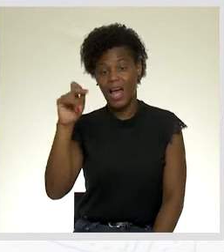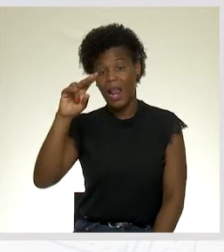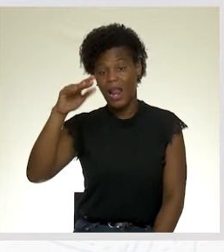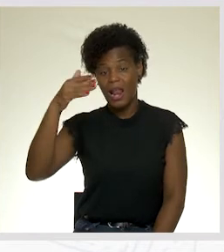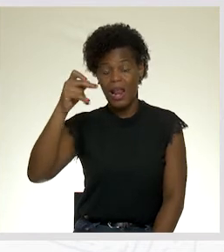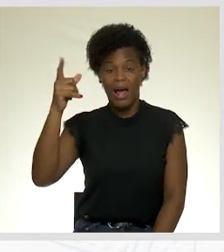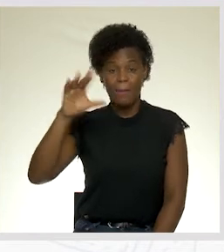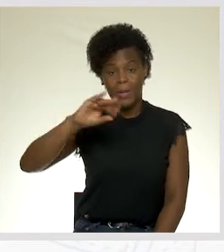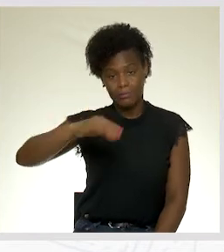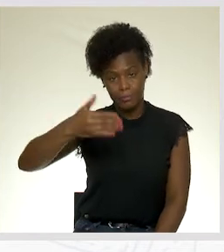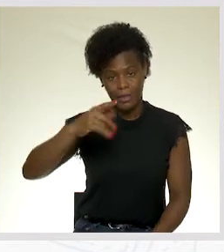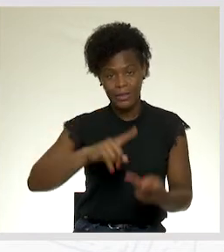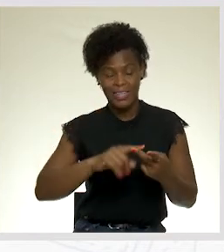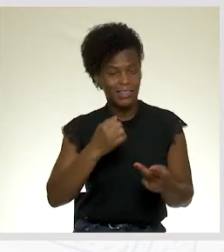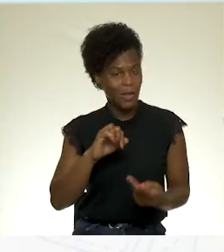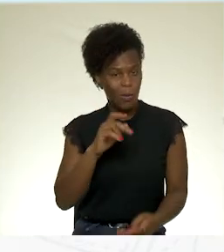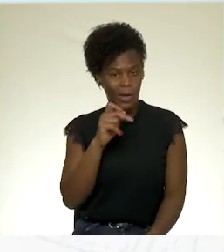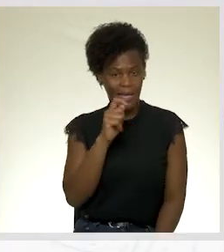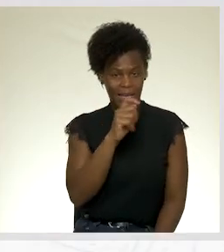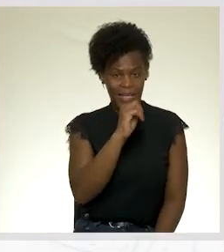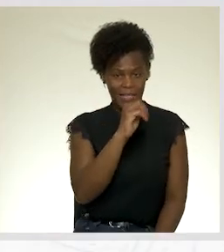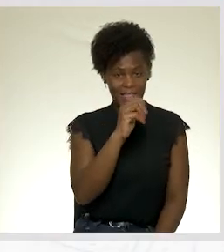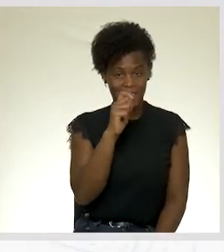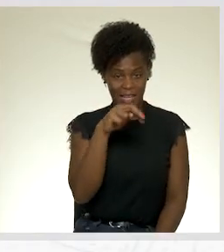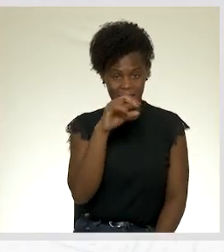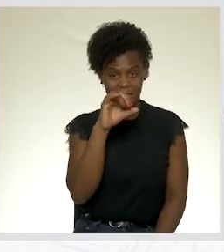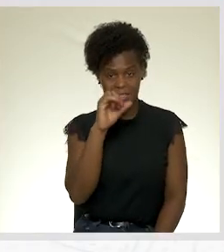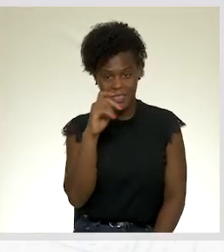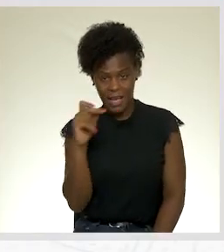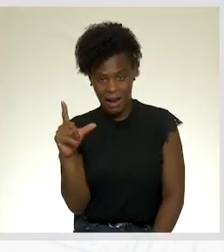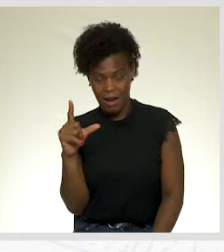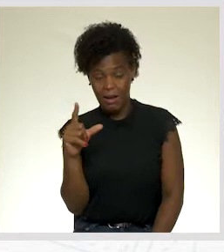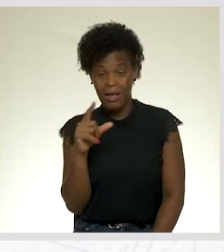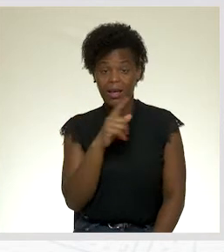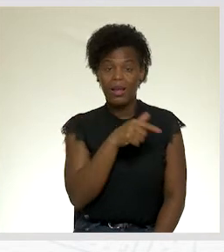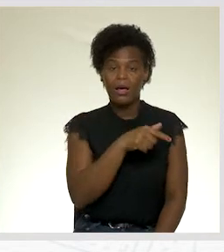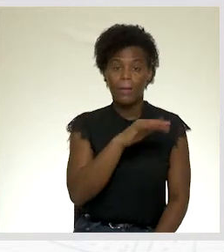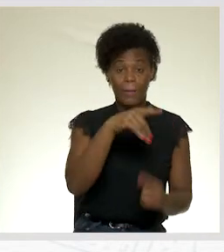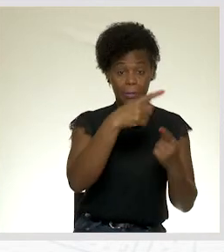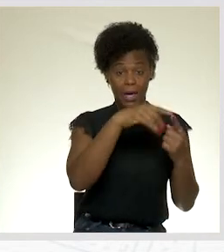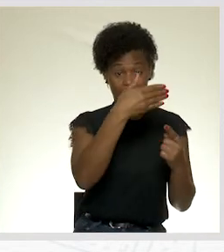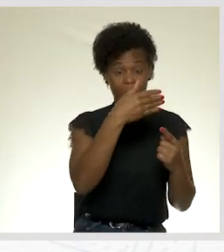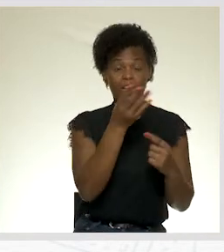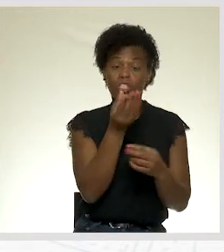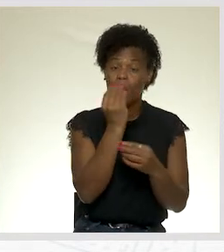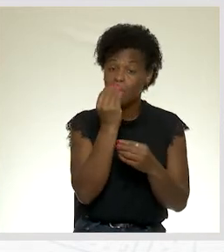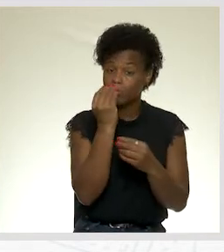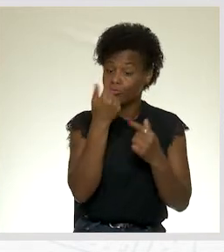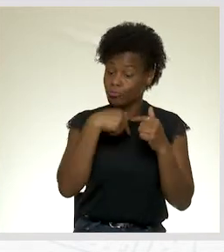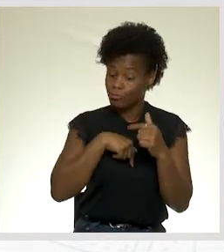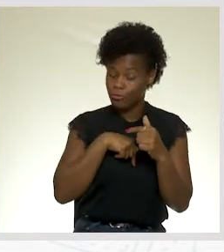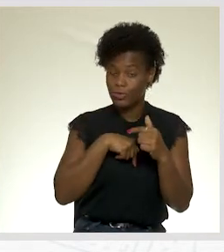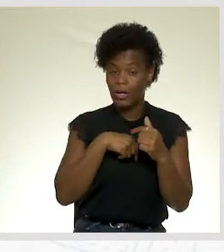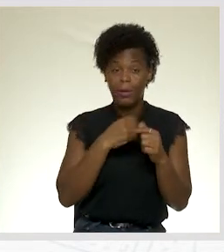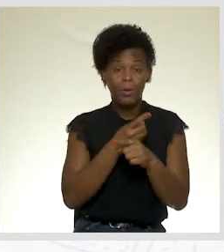ser essenciais e não essenciais. Os aminoácidos essenciais são adquiridos através dos alimentos ou não